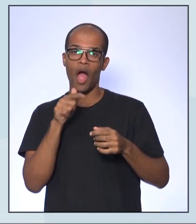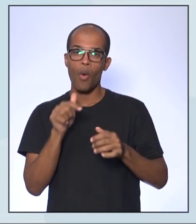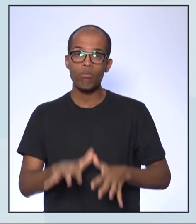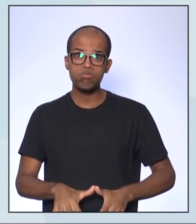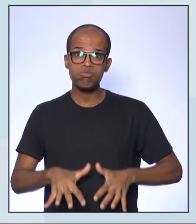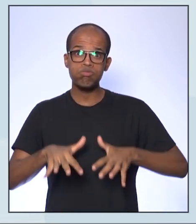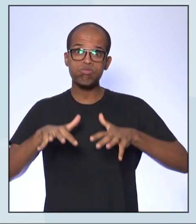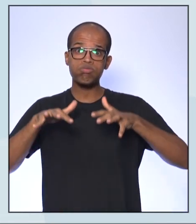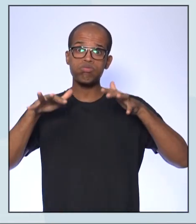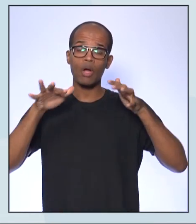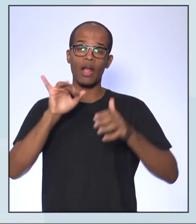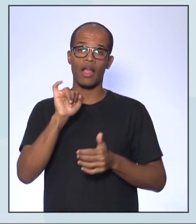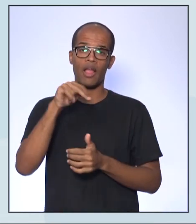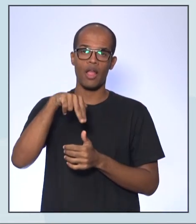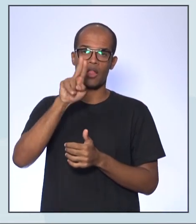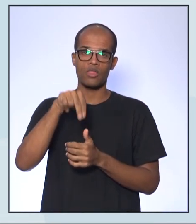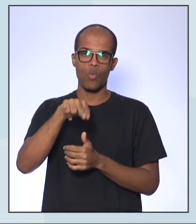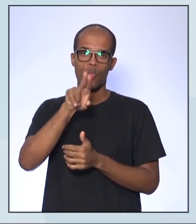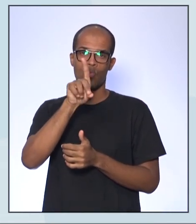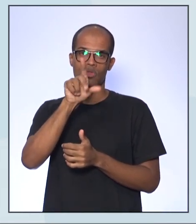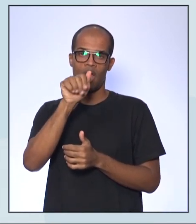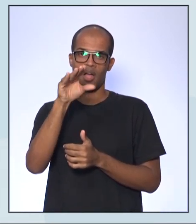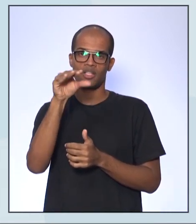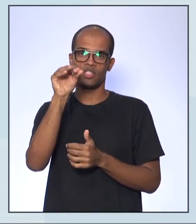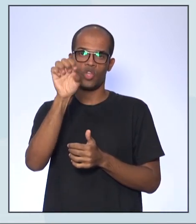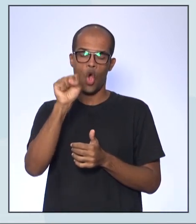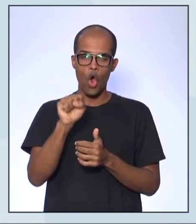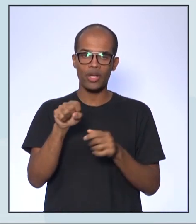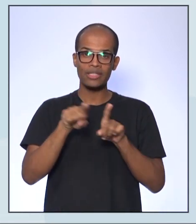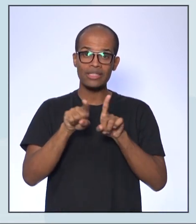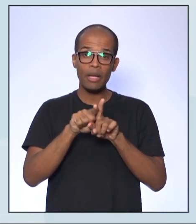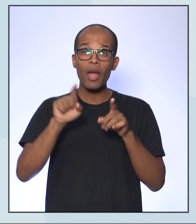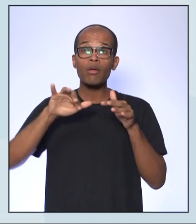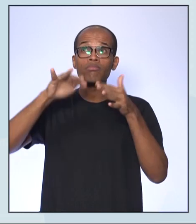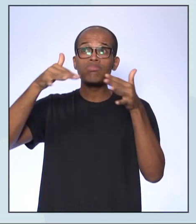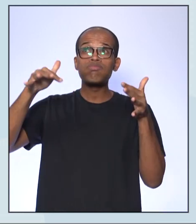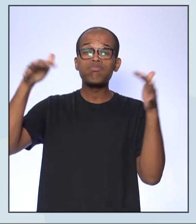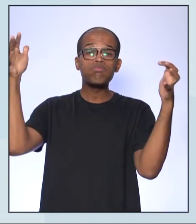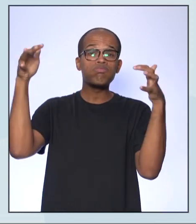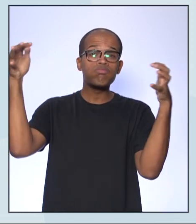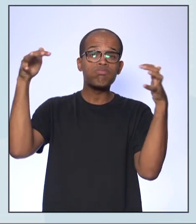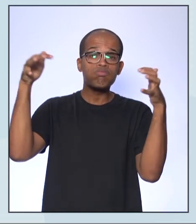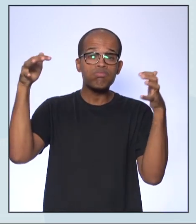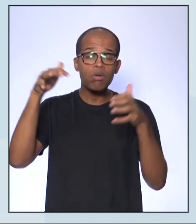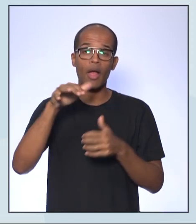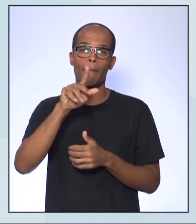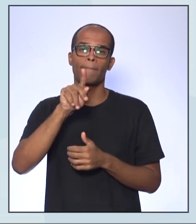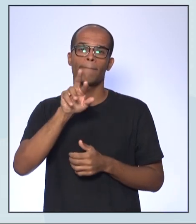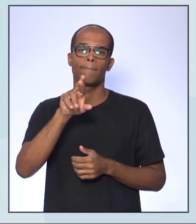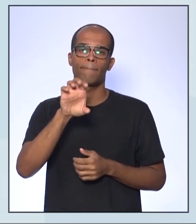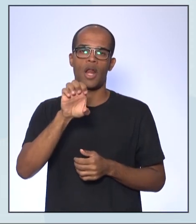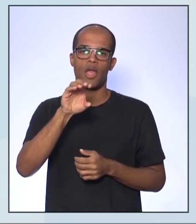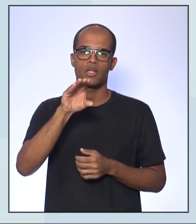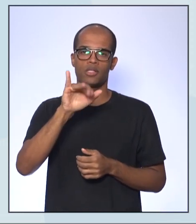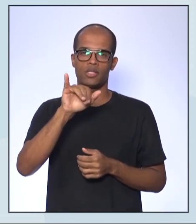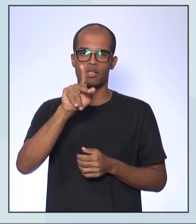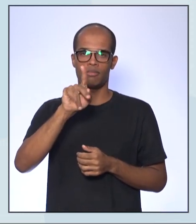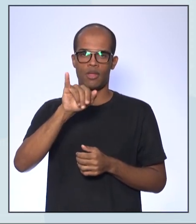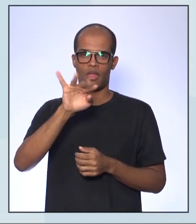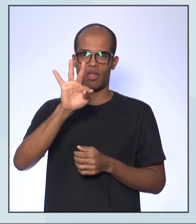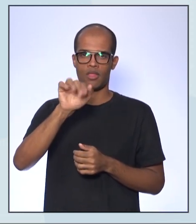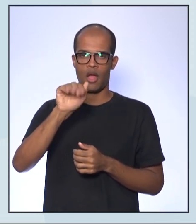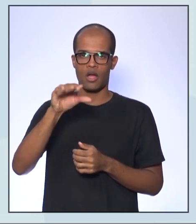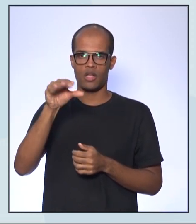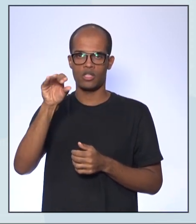inundações, grandes precipitações atmosféricas. Então, relacione sempre o título com outras palavras que